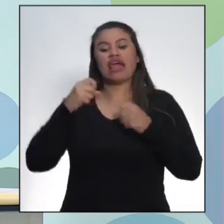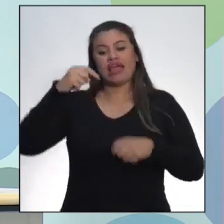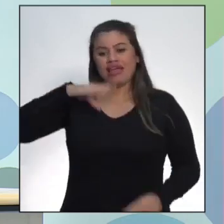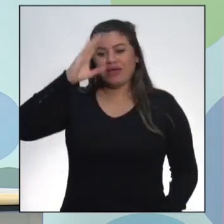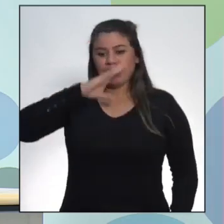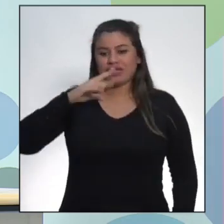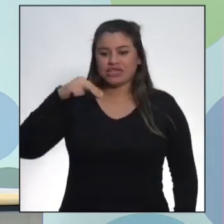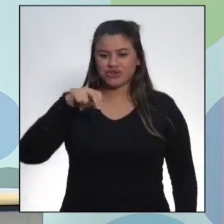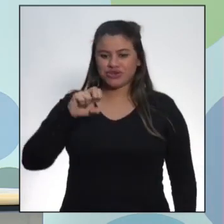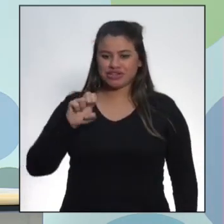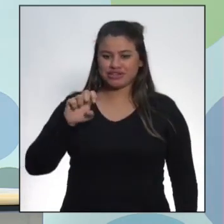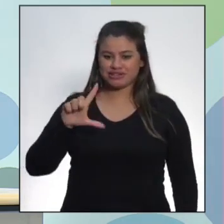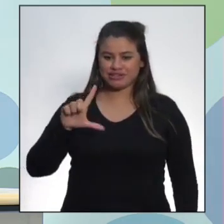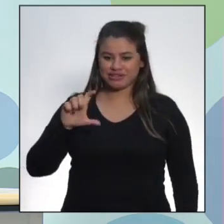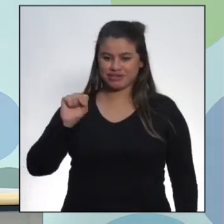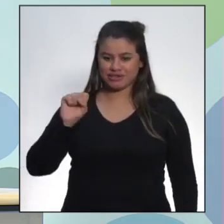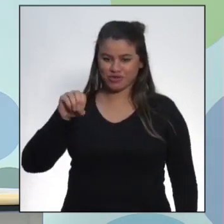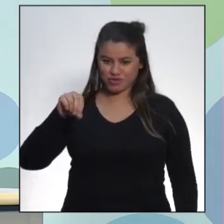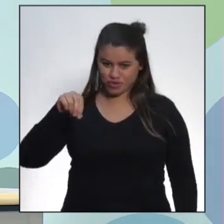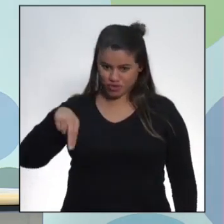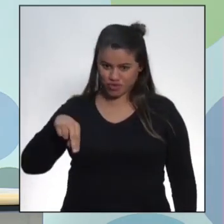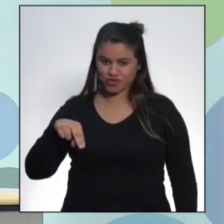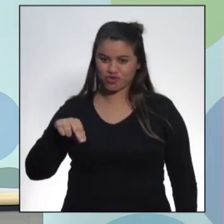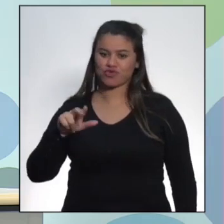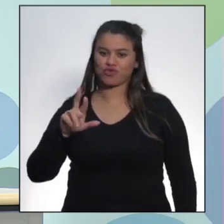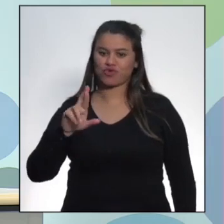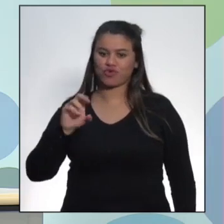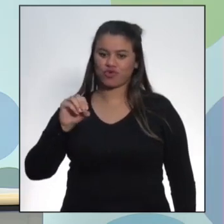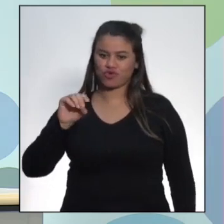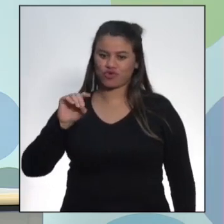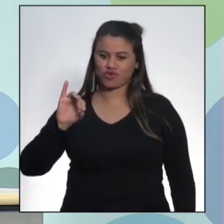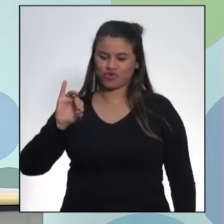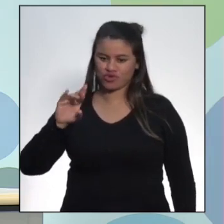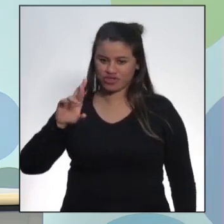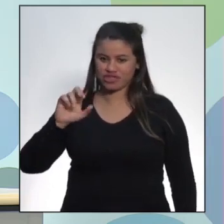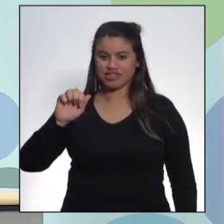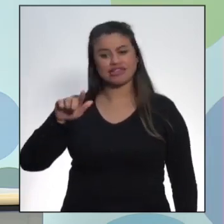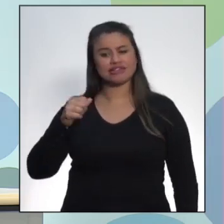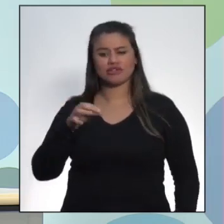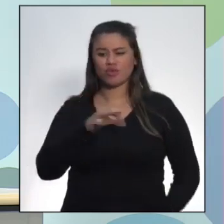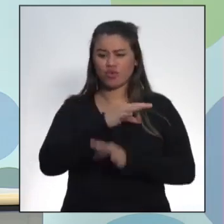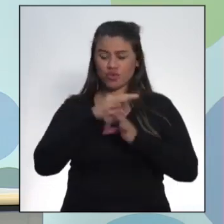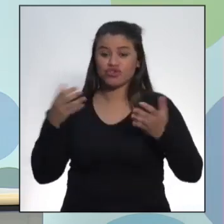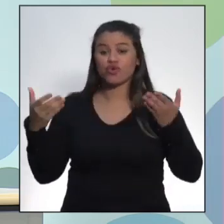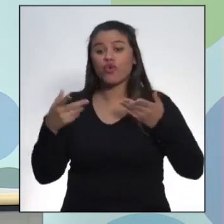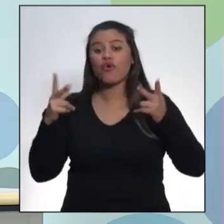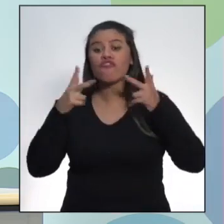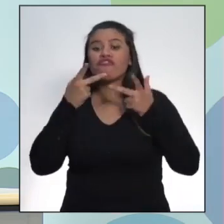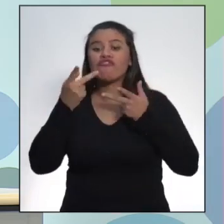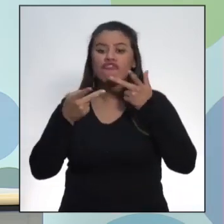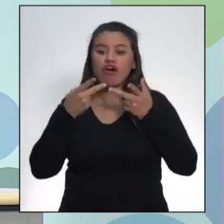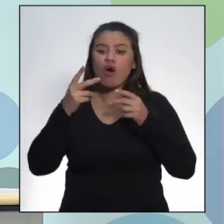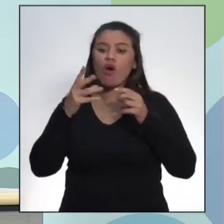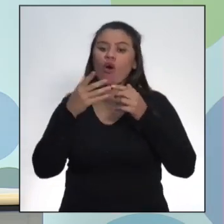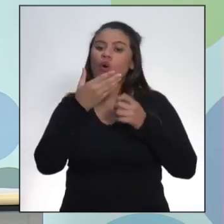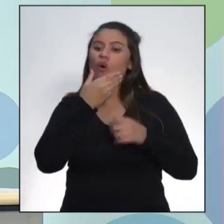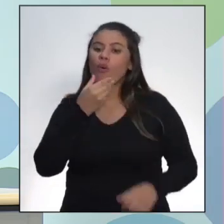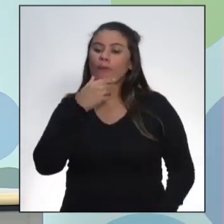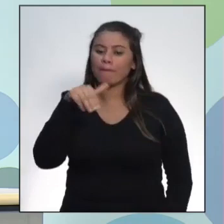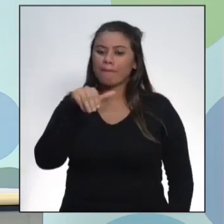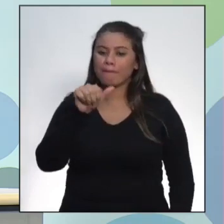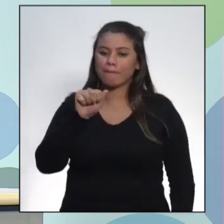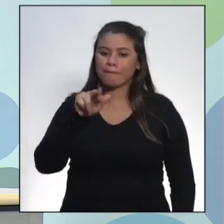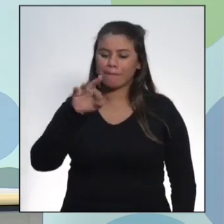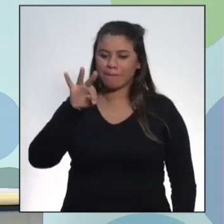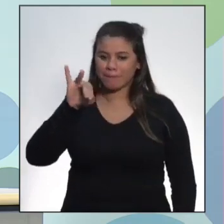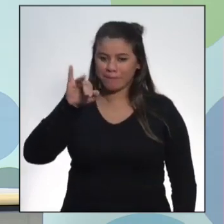Nelson Rodrigues. Vamos falar hoje de Martins Pena, é um texto muito bacana, uma comédia de costumes que vocês vão